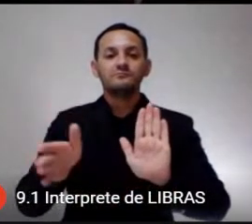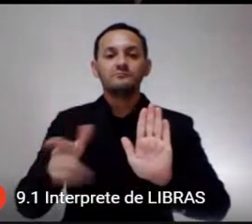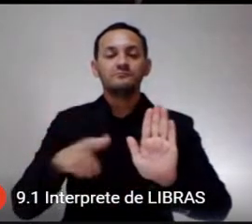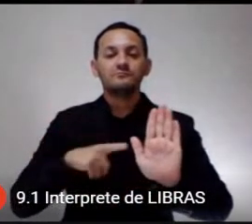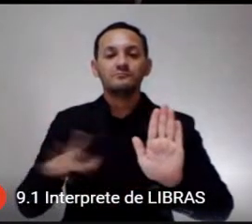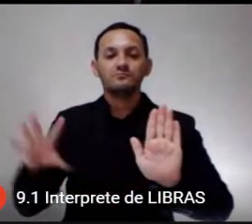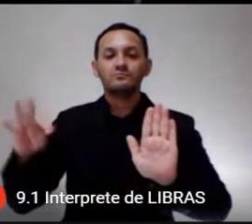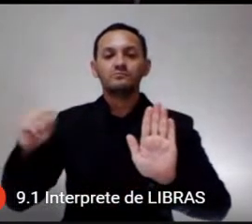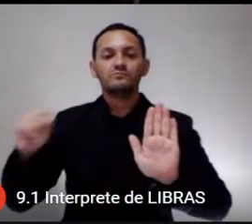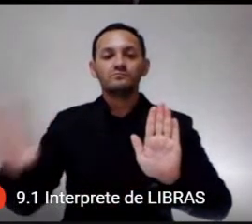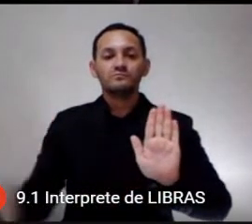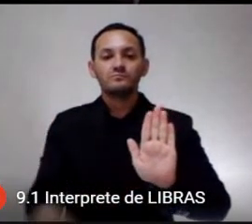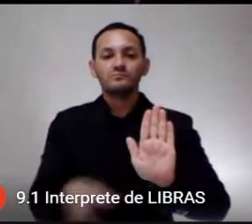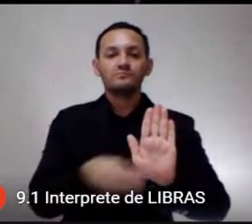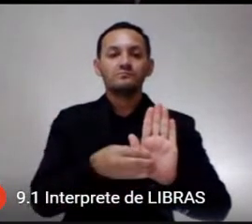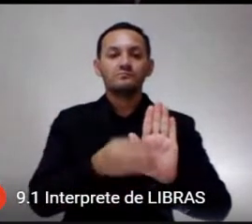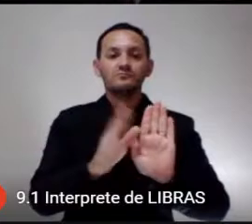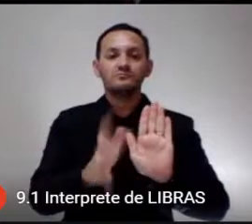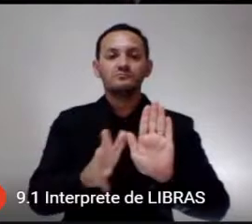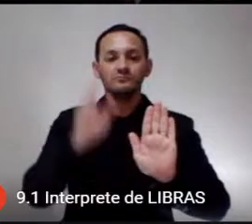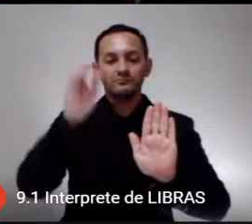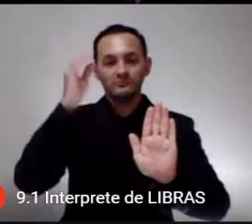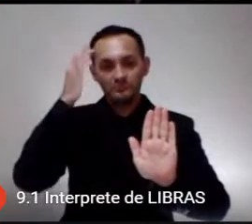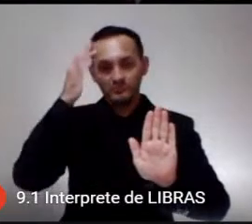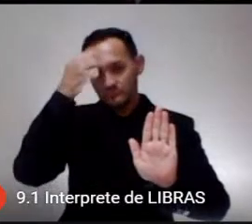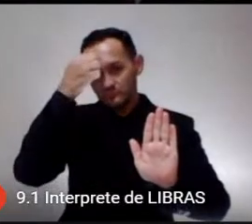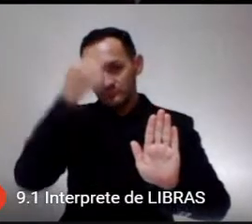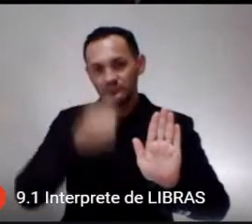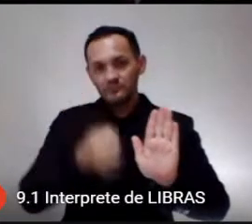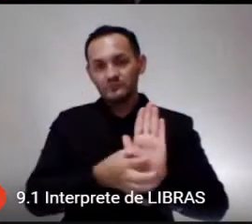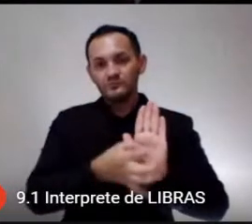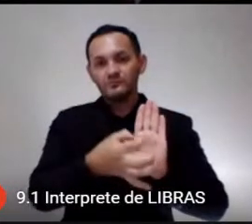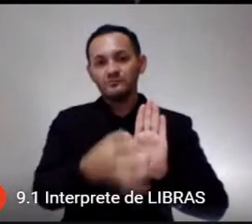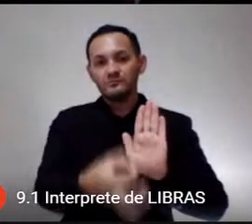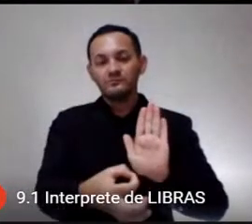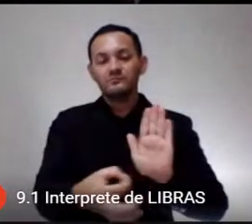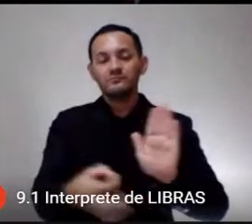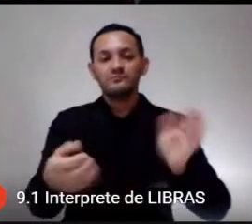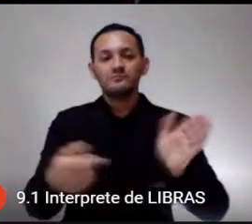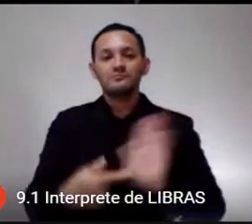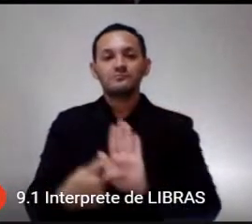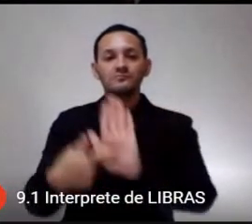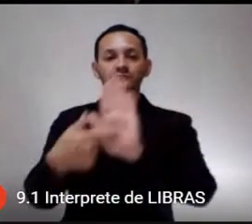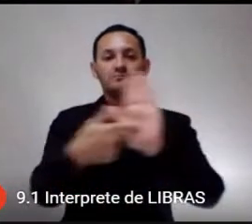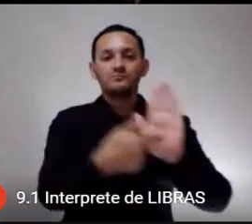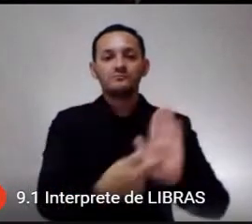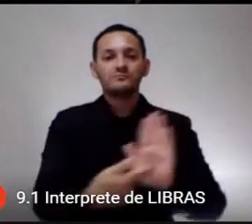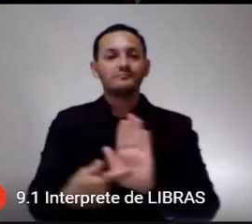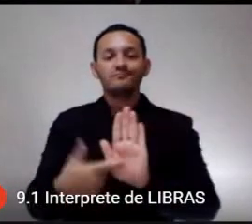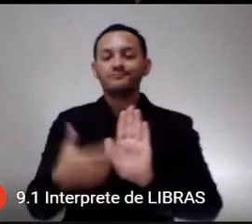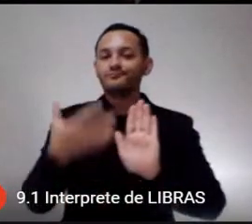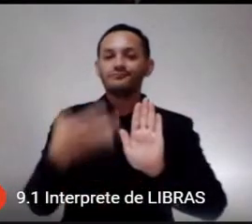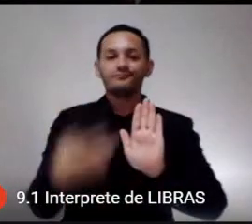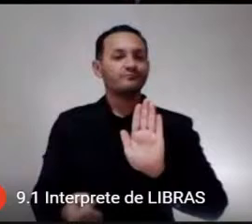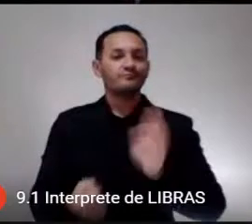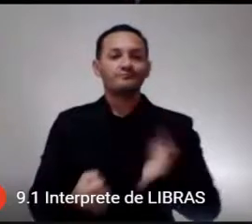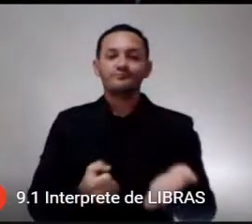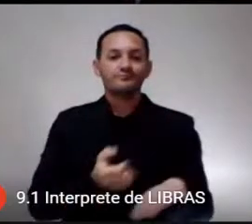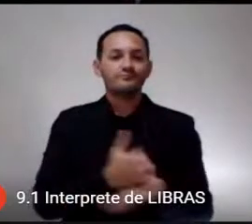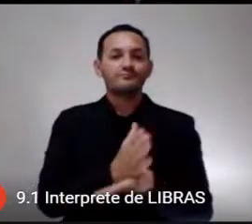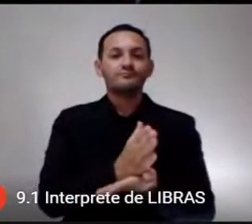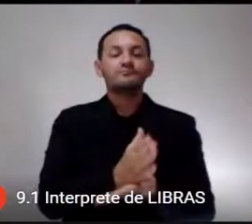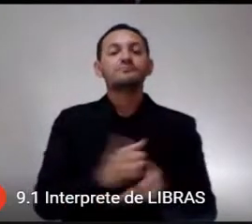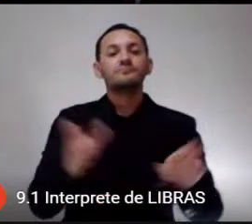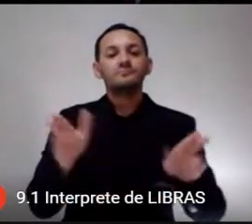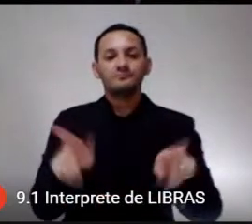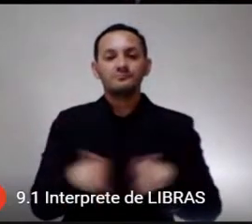devidas vênias ao pensamento exposto, ouso abrir a divergência para rejeitar a preliminar e conhecer do recurso.